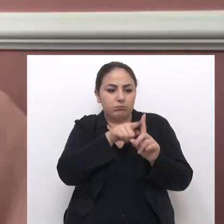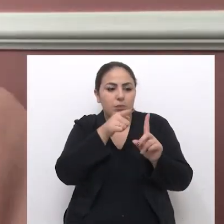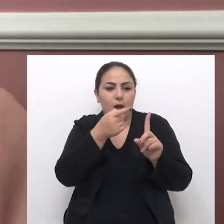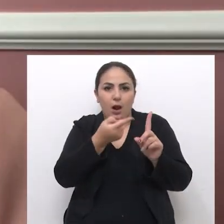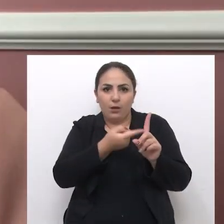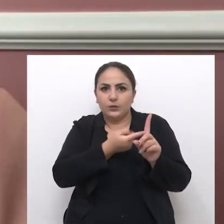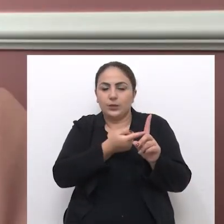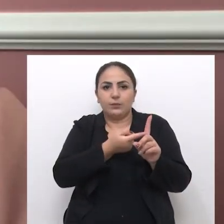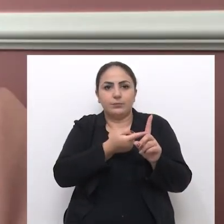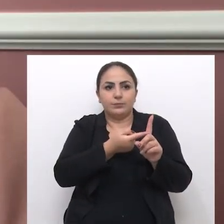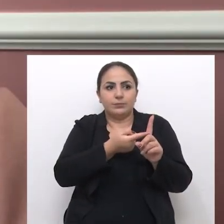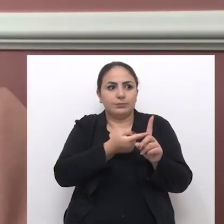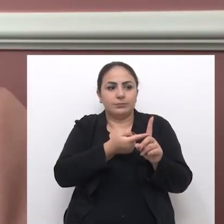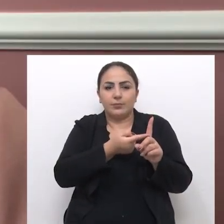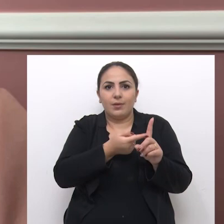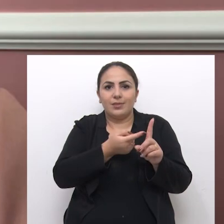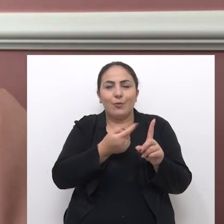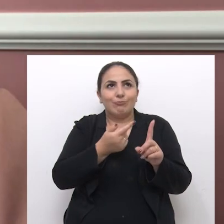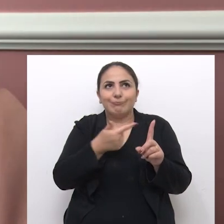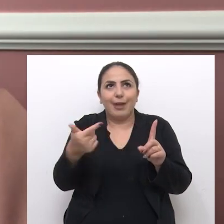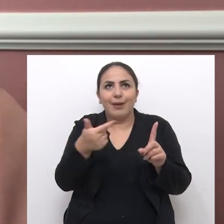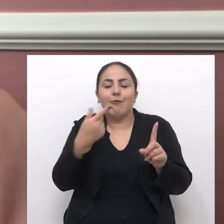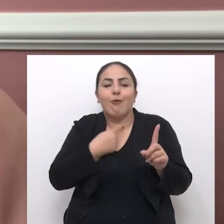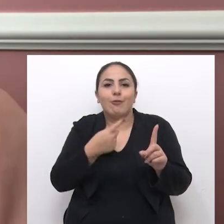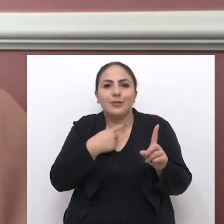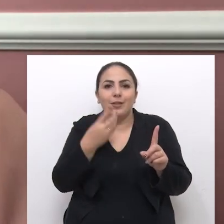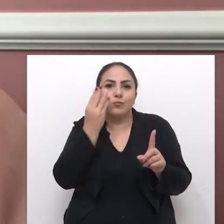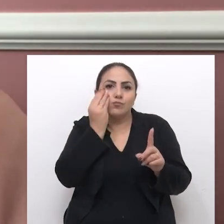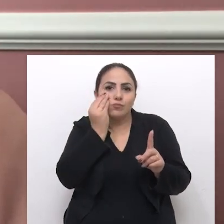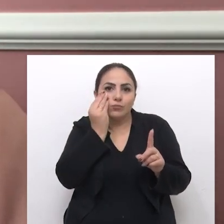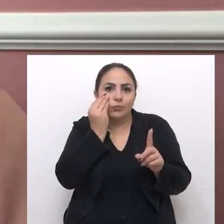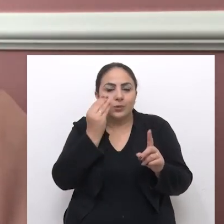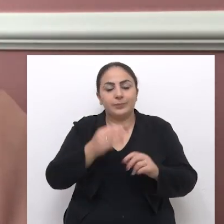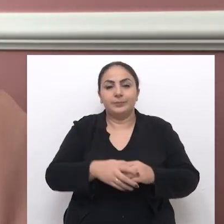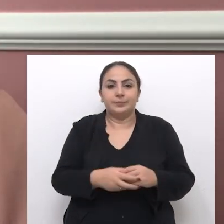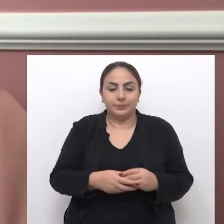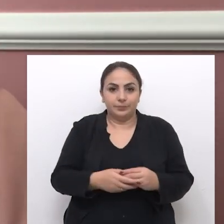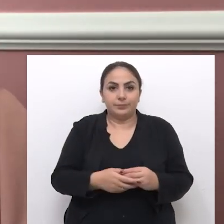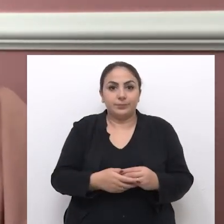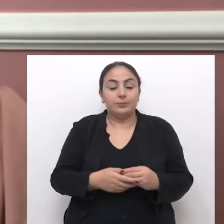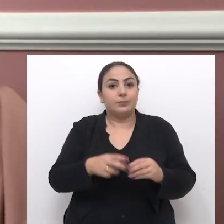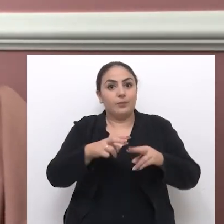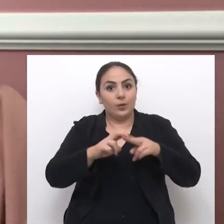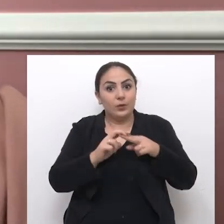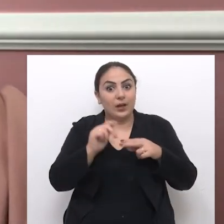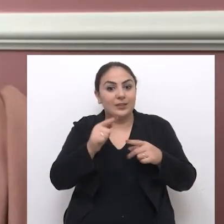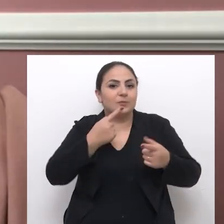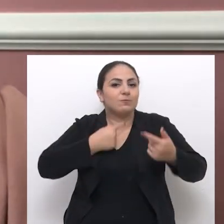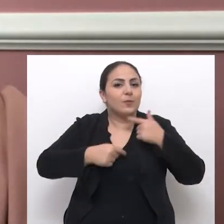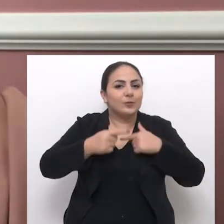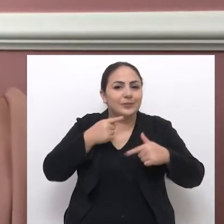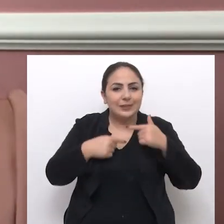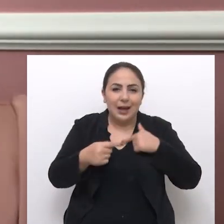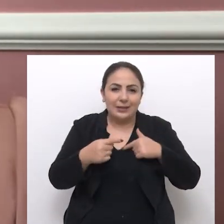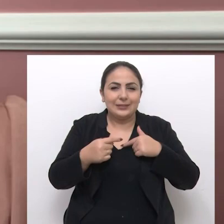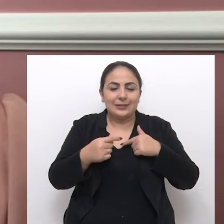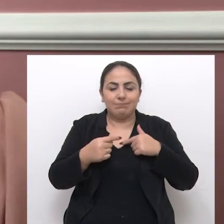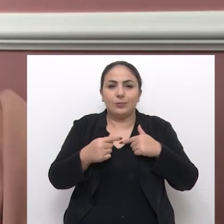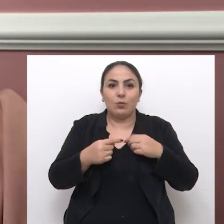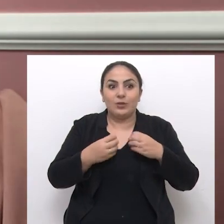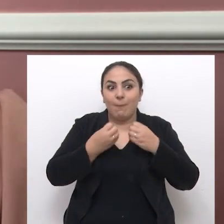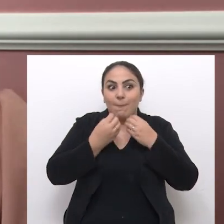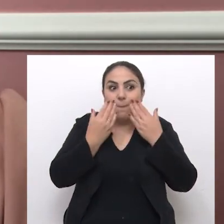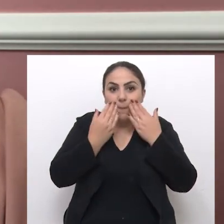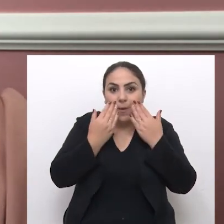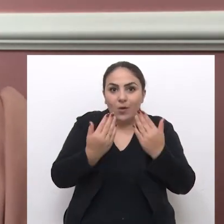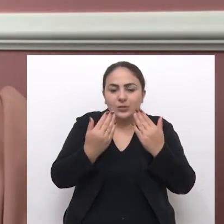que está gestante, que não manifeste o desejo de amamentar. E aí, esse desejo, né, quando